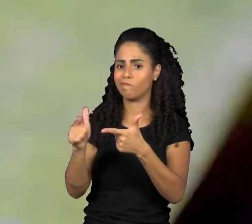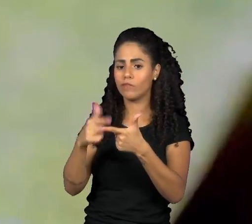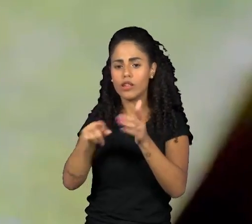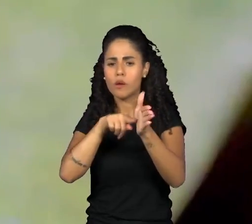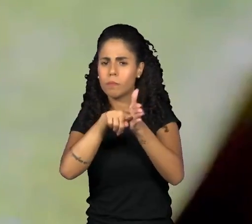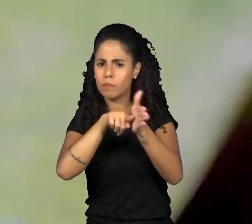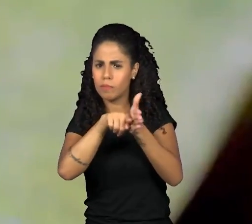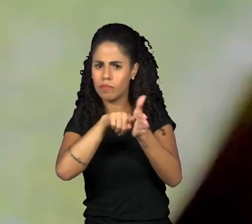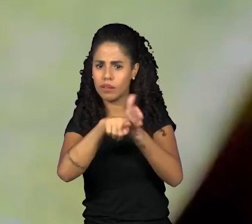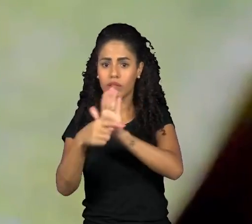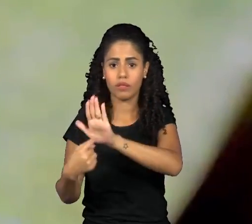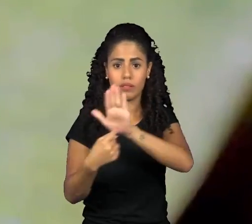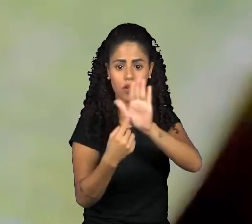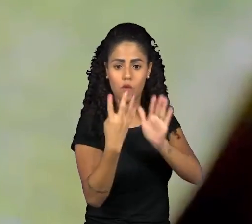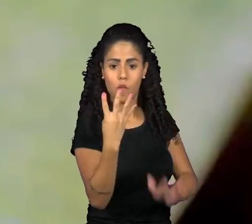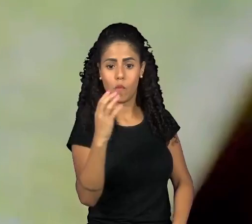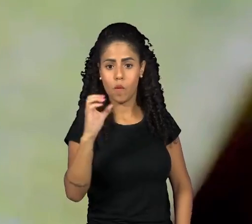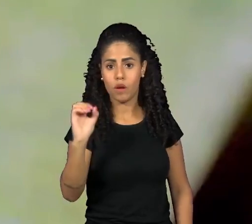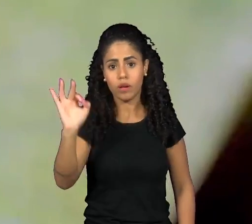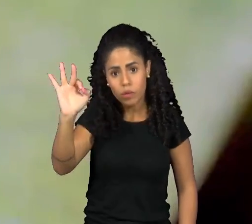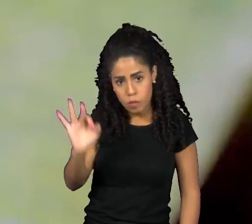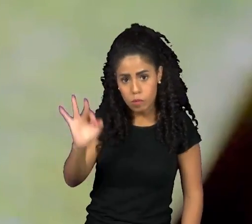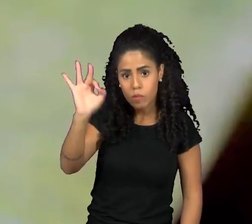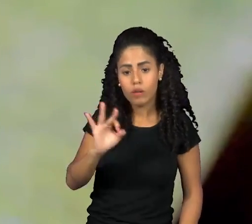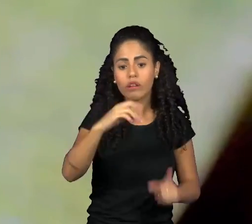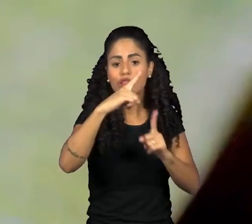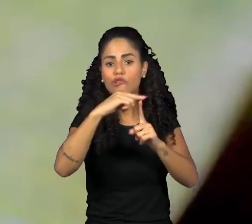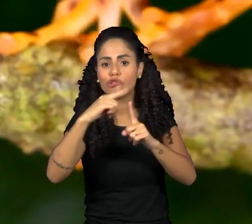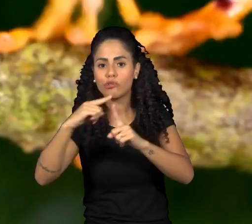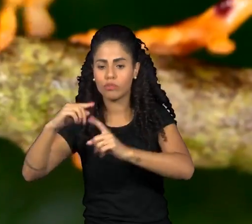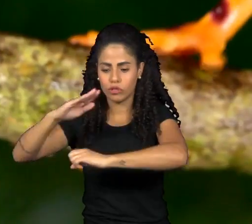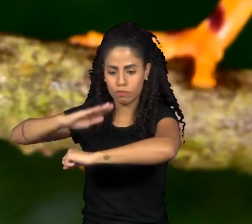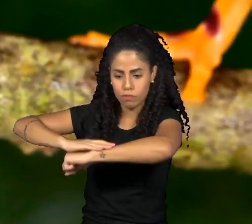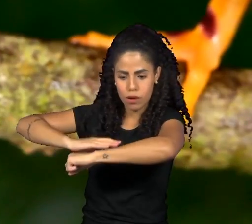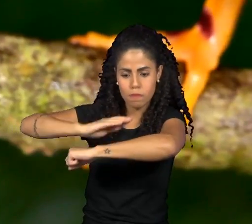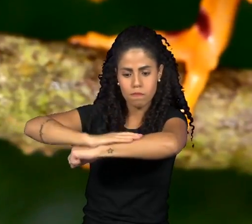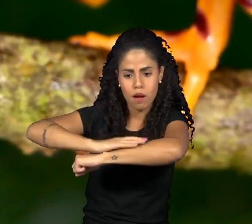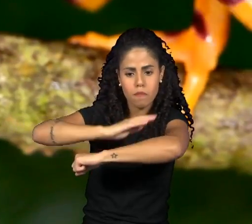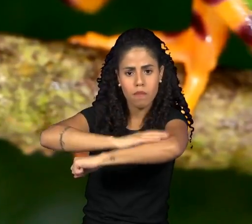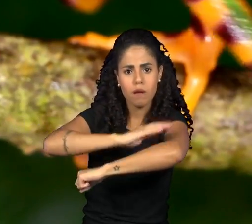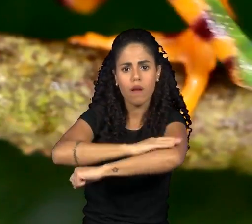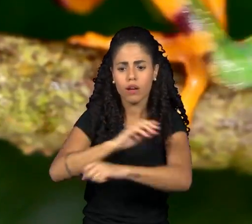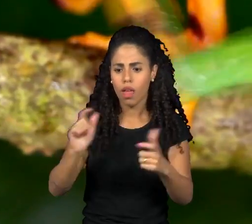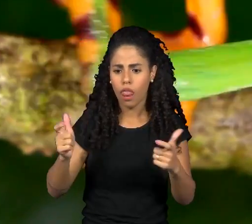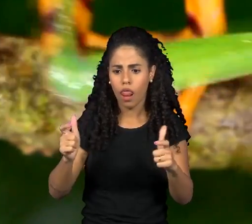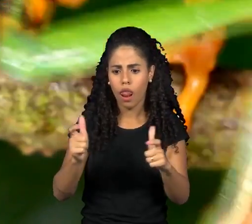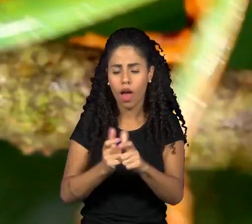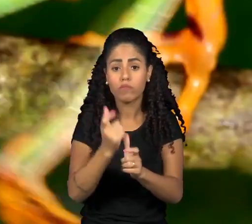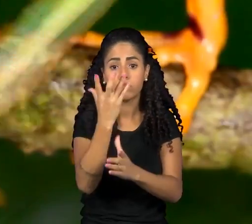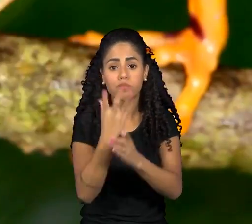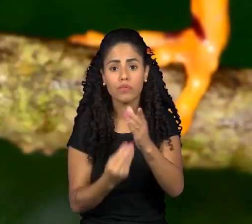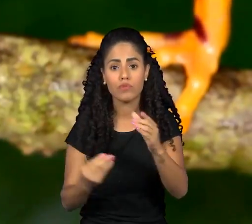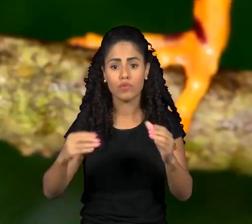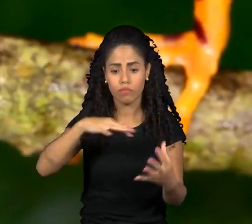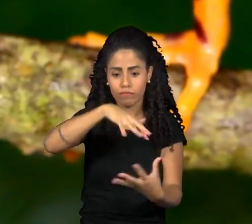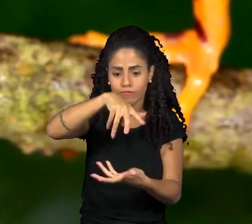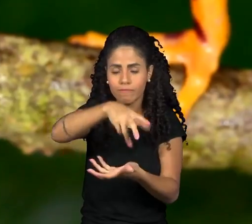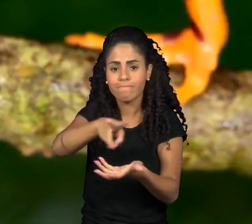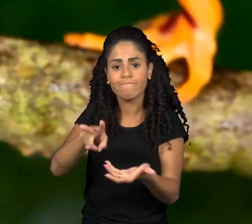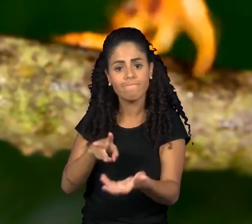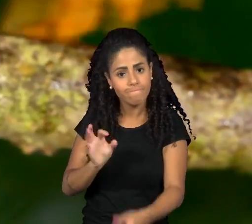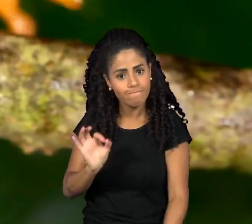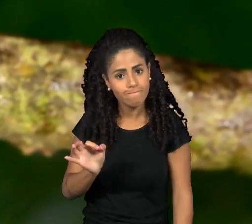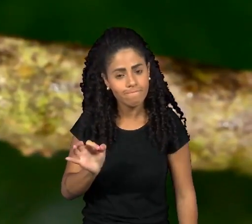Pesquisa revela que mais de 40% das espécies de anfíbios podem desaparecer da Terra.